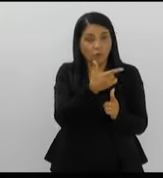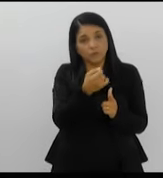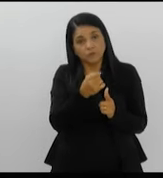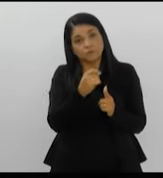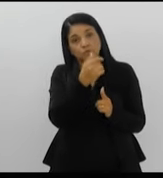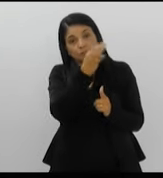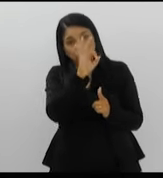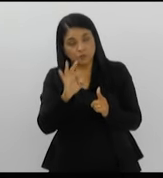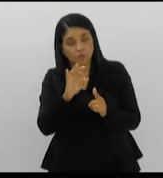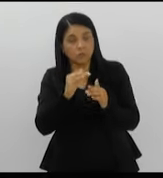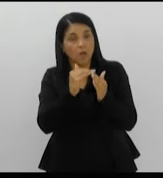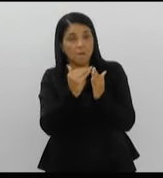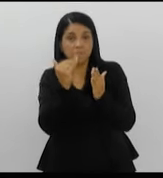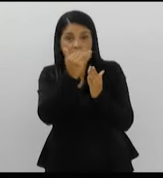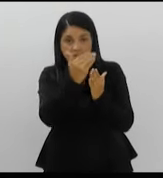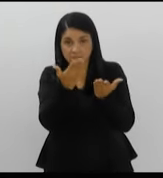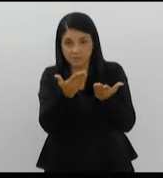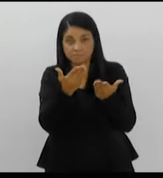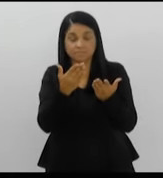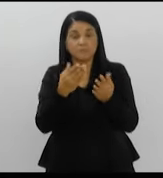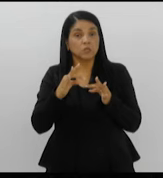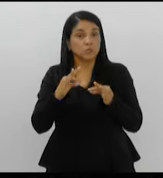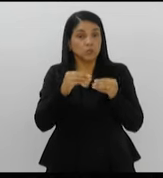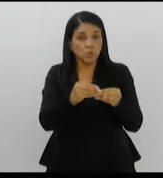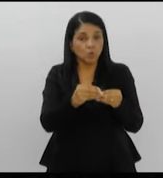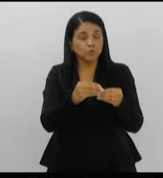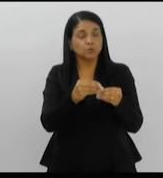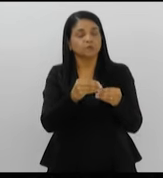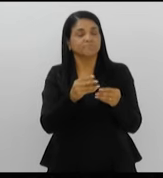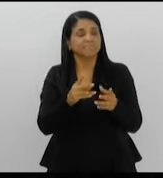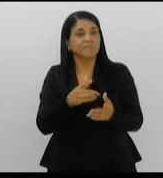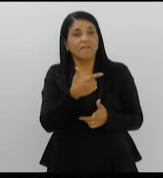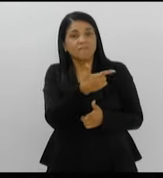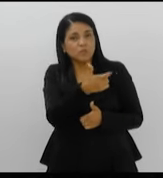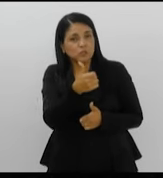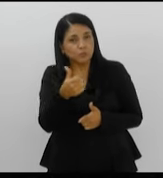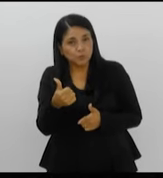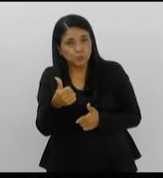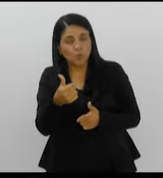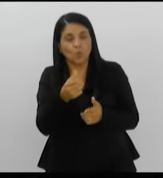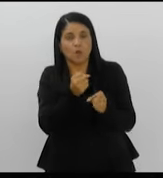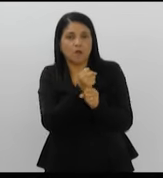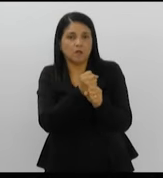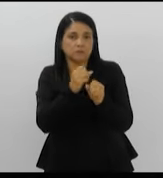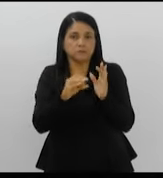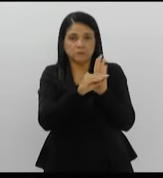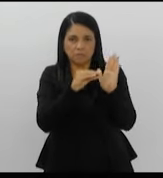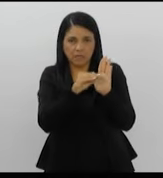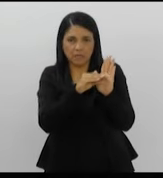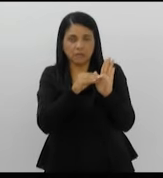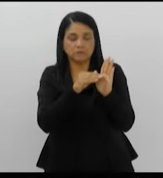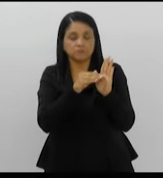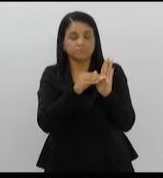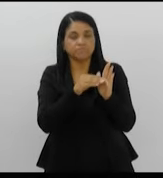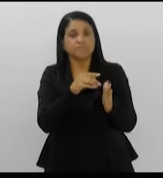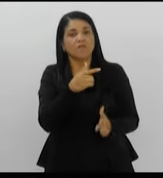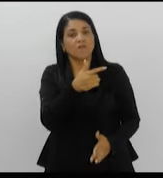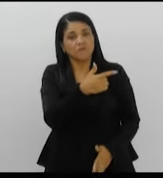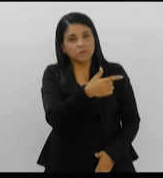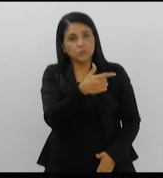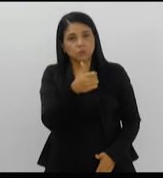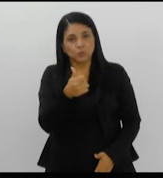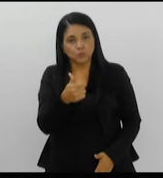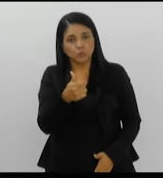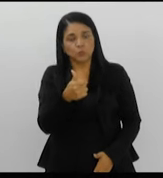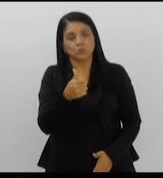todos. Faço essa emenda há 21 anos, e há 21 anos